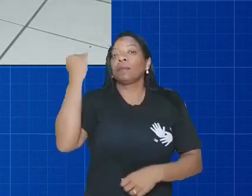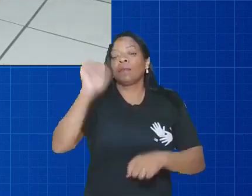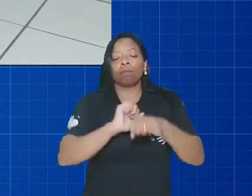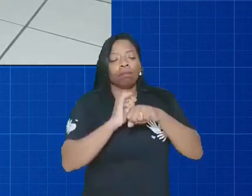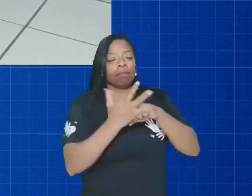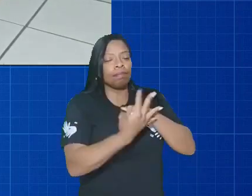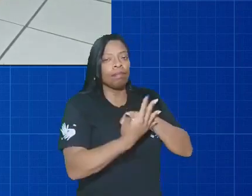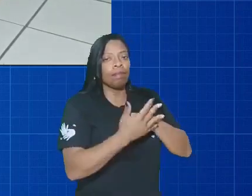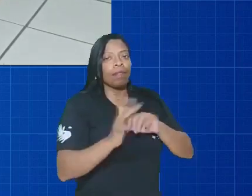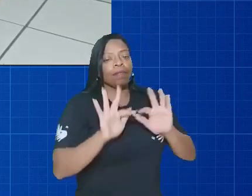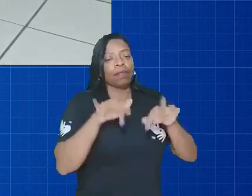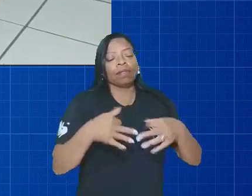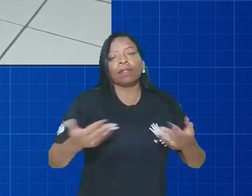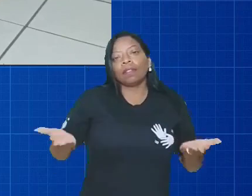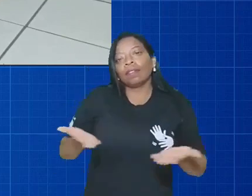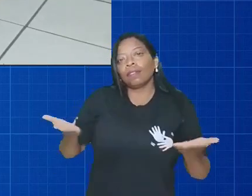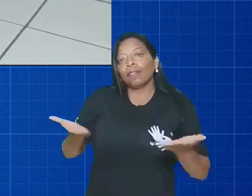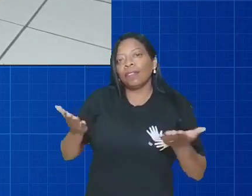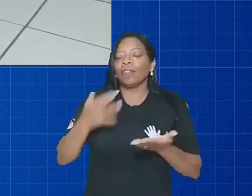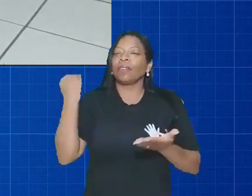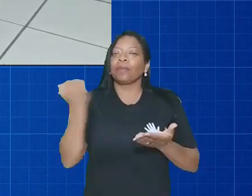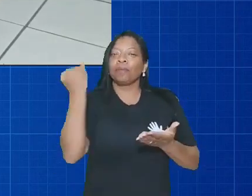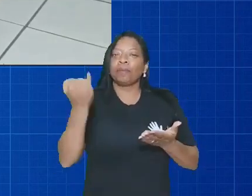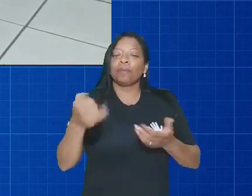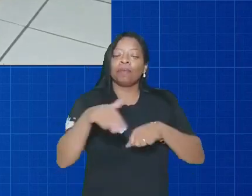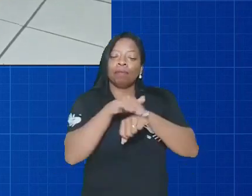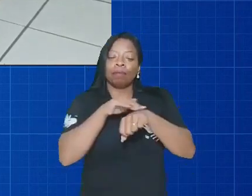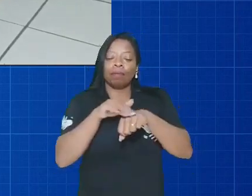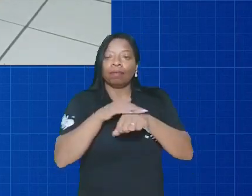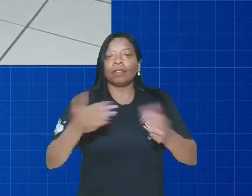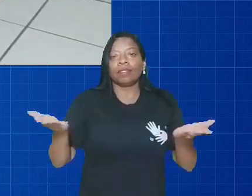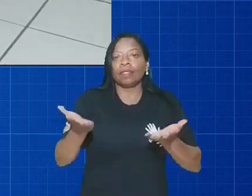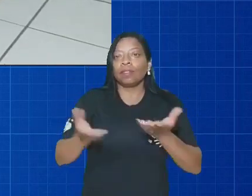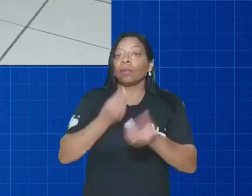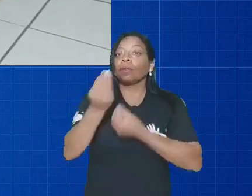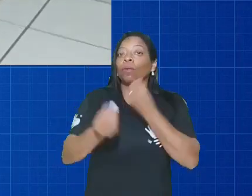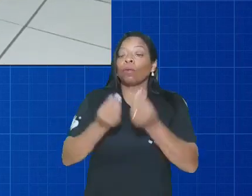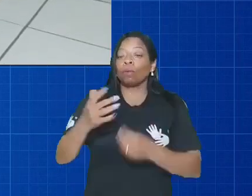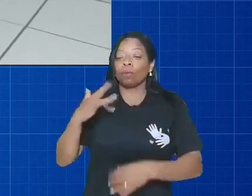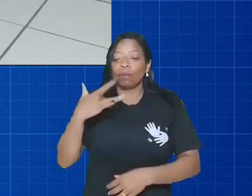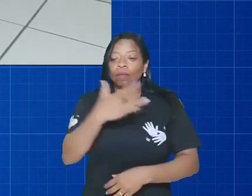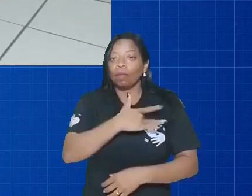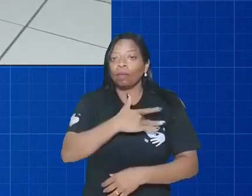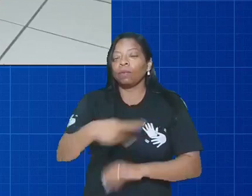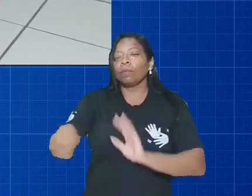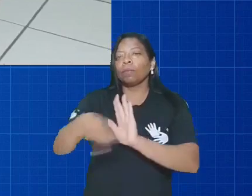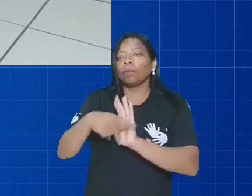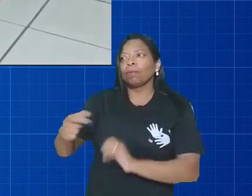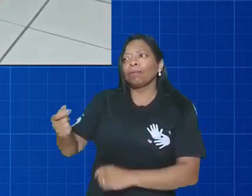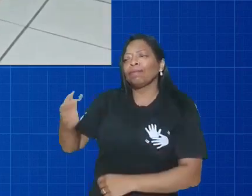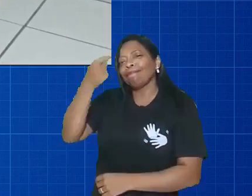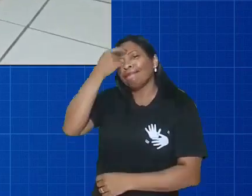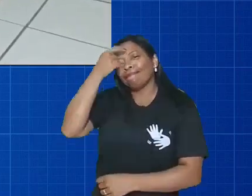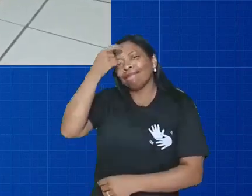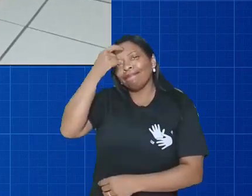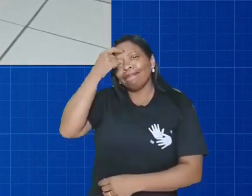pós-pandêmico, né, um cenário bem importante para discussão e para a gente ter uma conversa hoje sobre saúde mental. E Priscila,